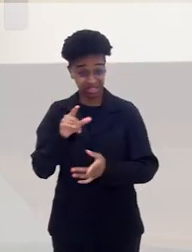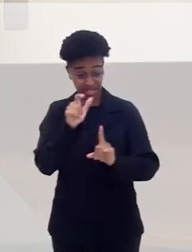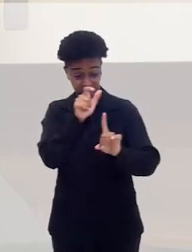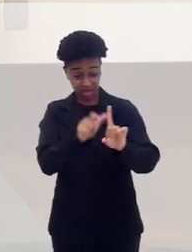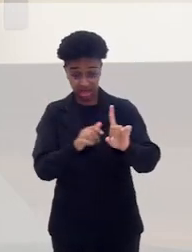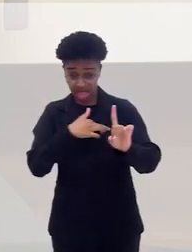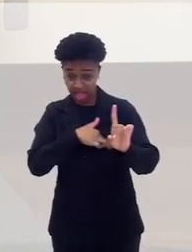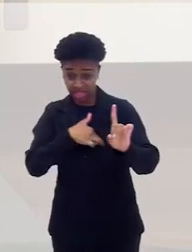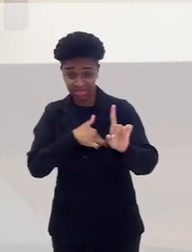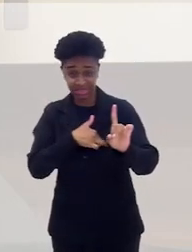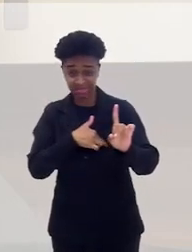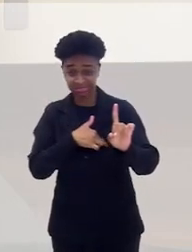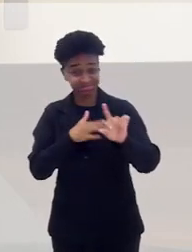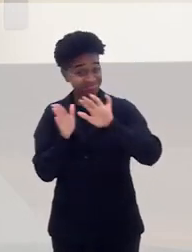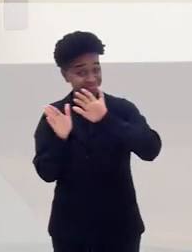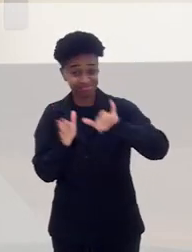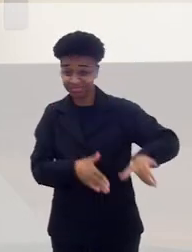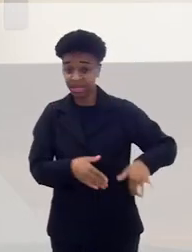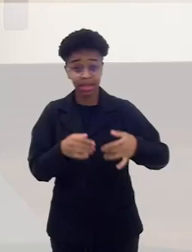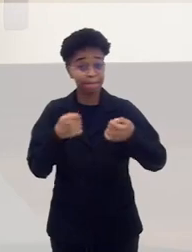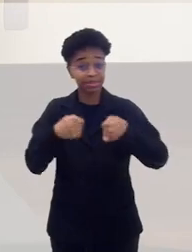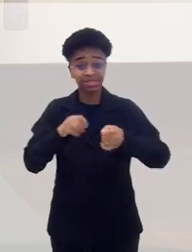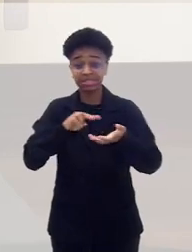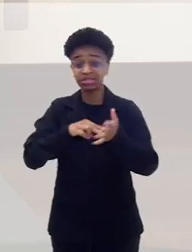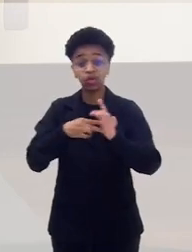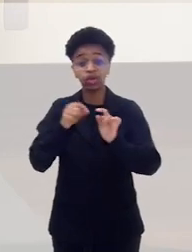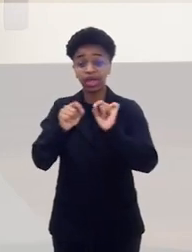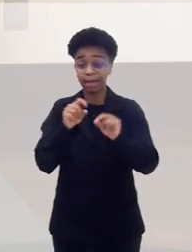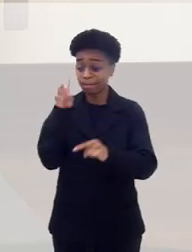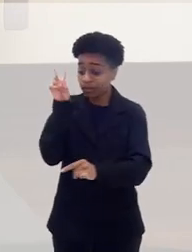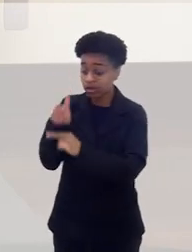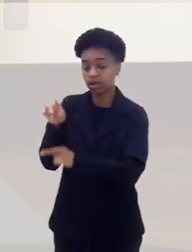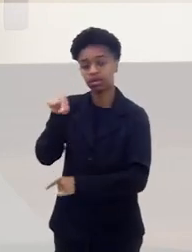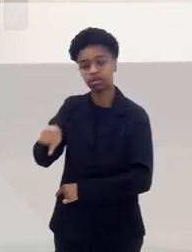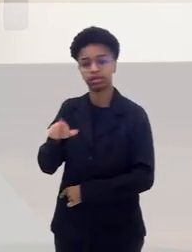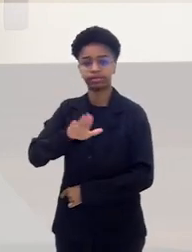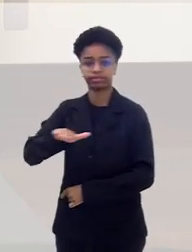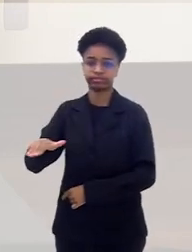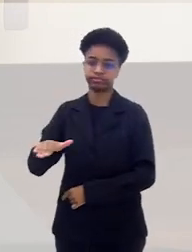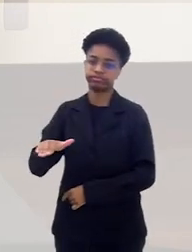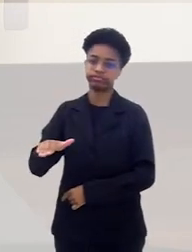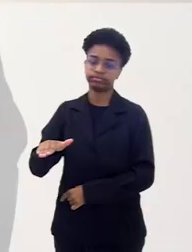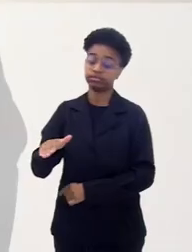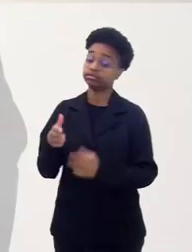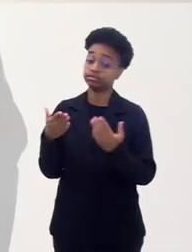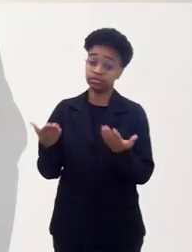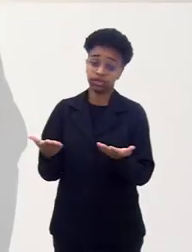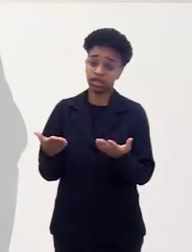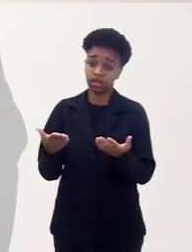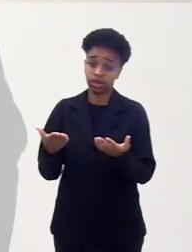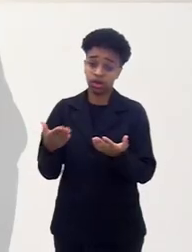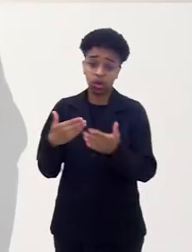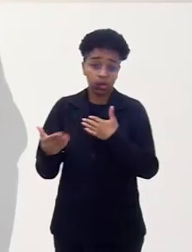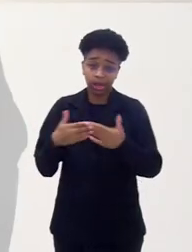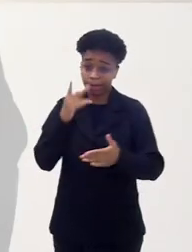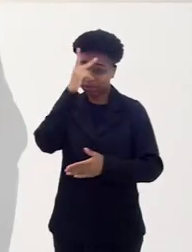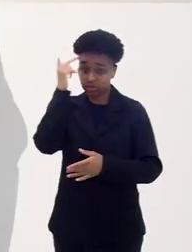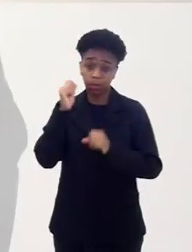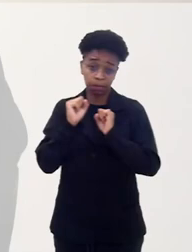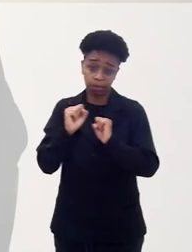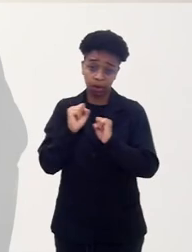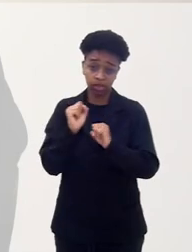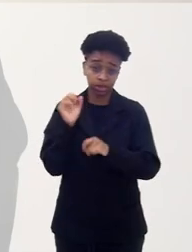conselheiro tutelar tem que ser a religião da proteção integral a crianças e adolescentes e todo mundo pode ser